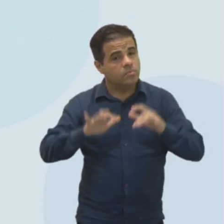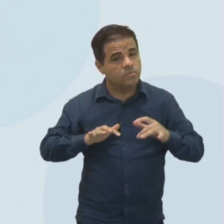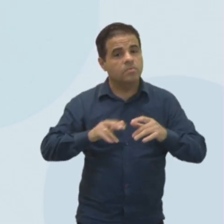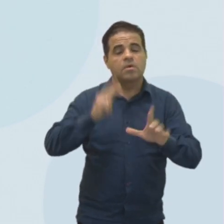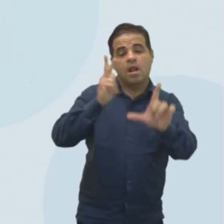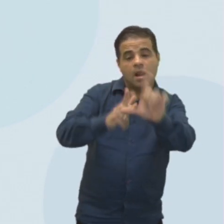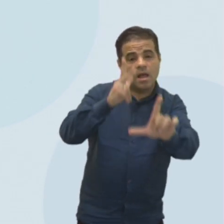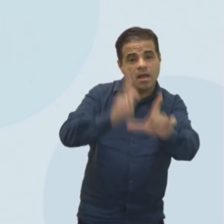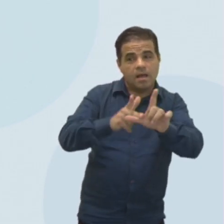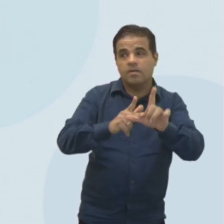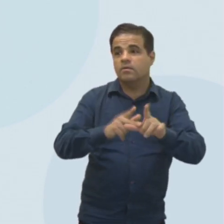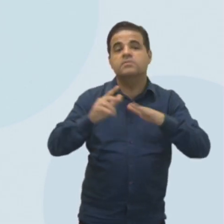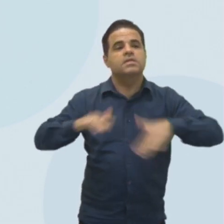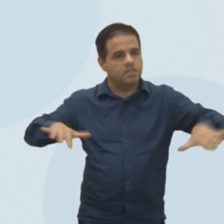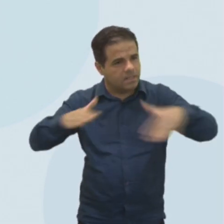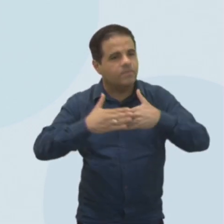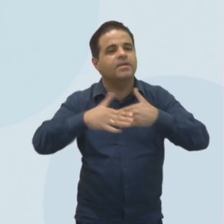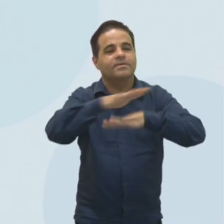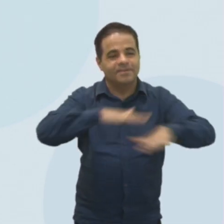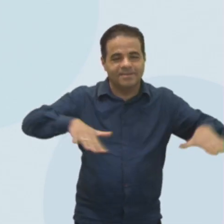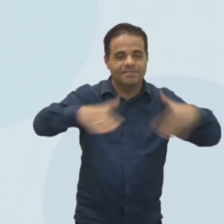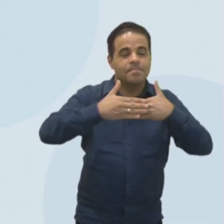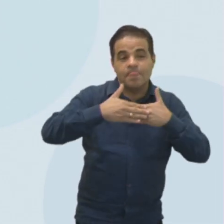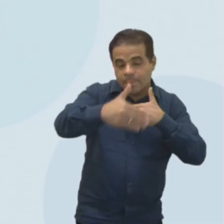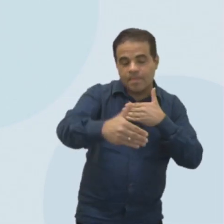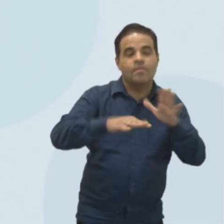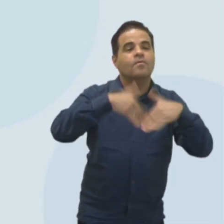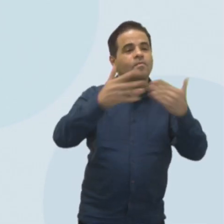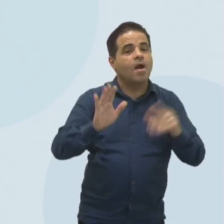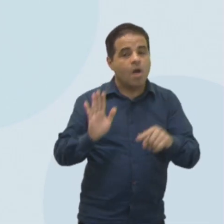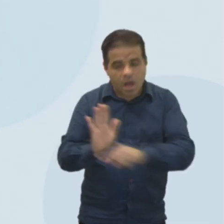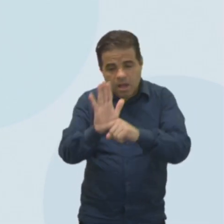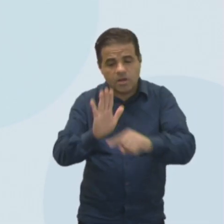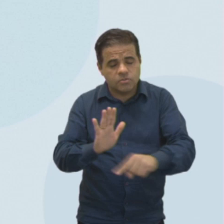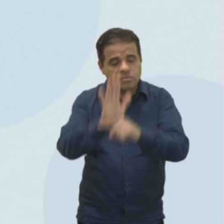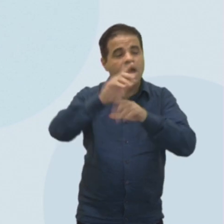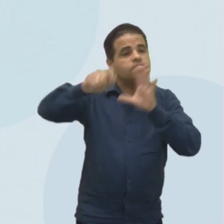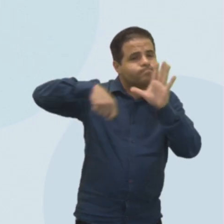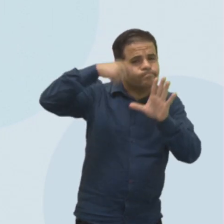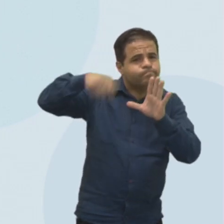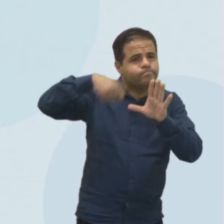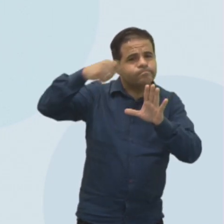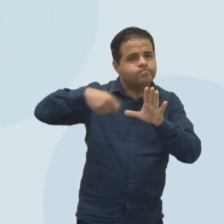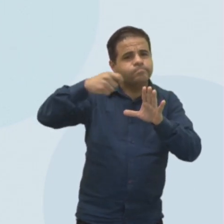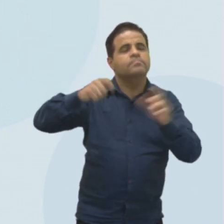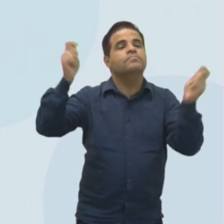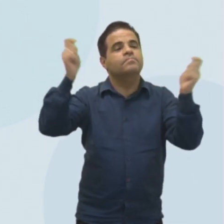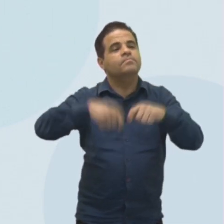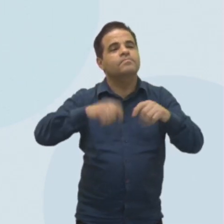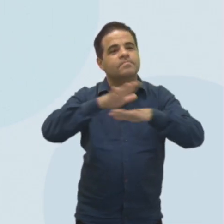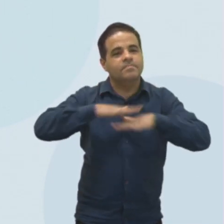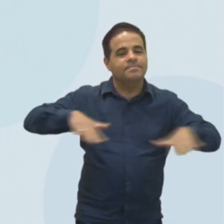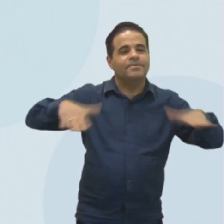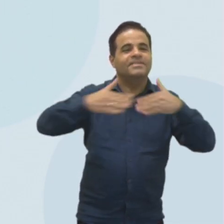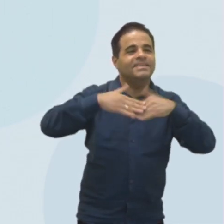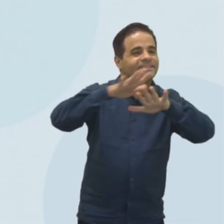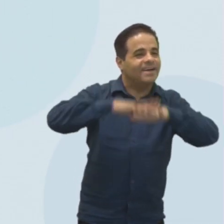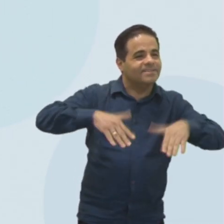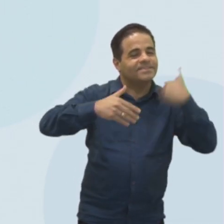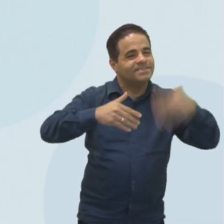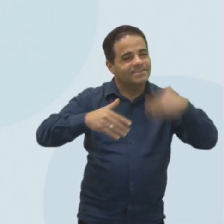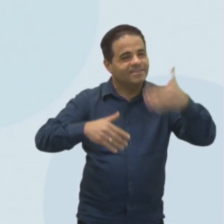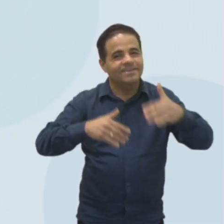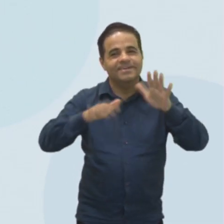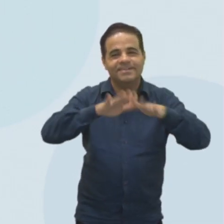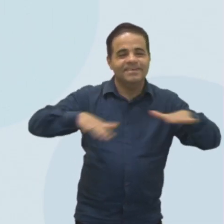live, enfim, qual é a pessoa que vai ajudá-lo na gravação deste vídeo? Ou se você vai fazer sozinho, mas